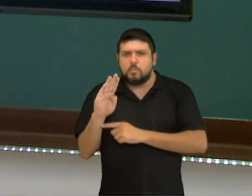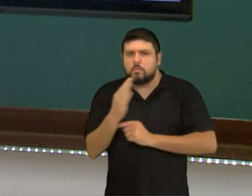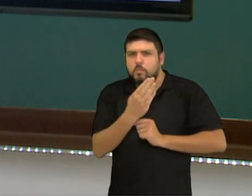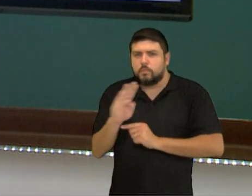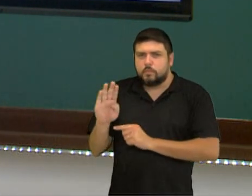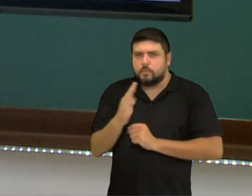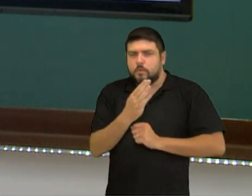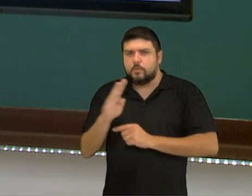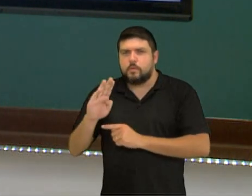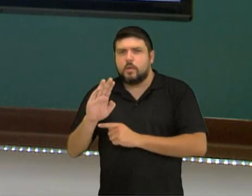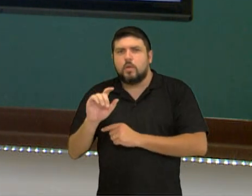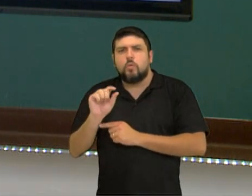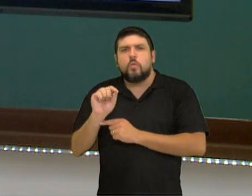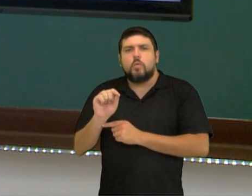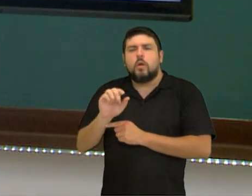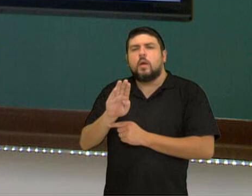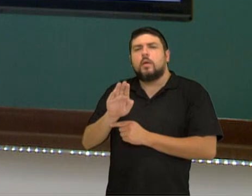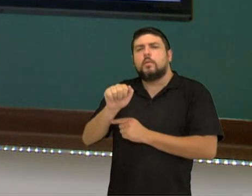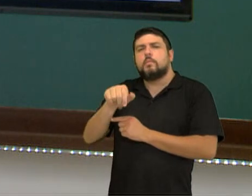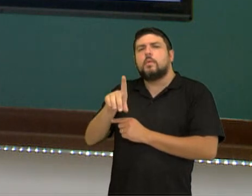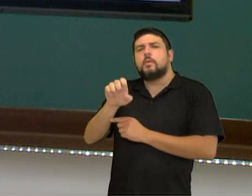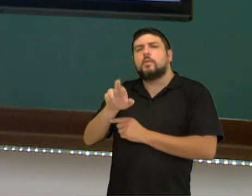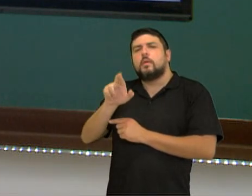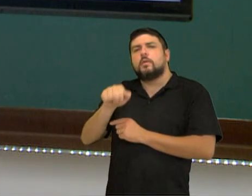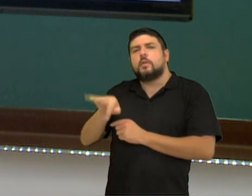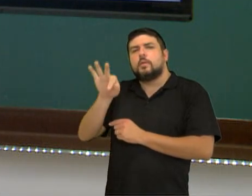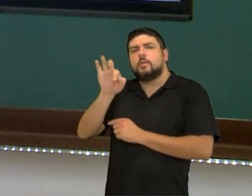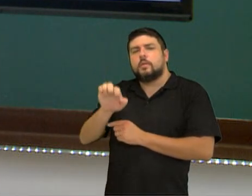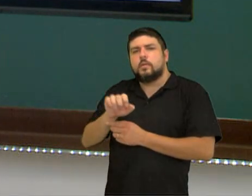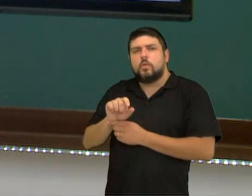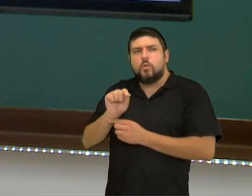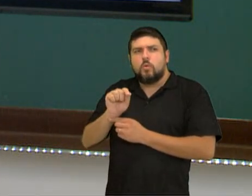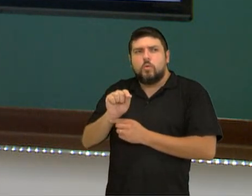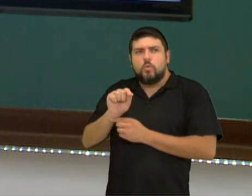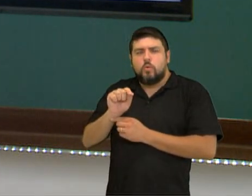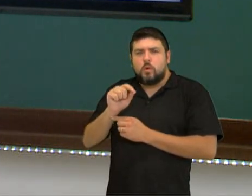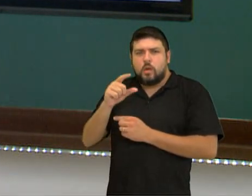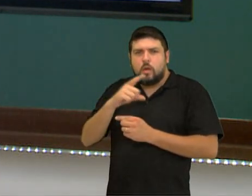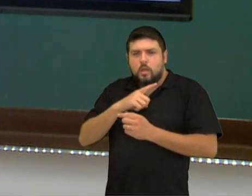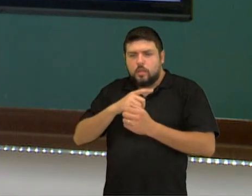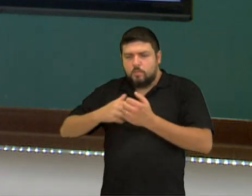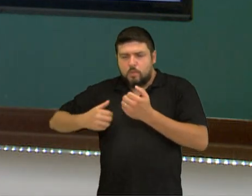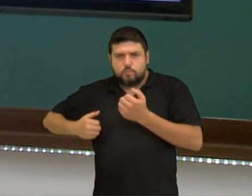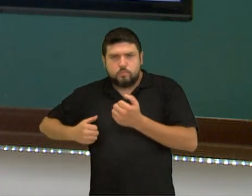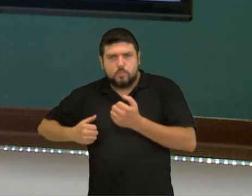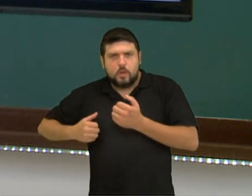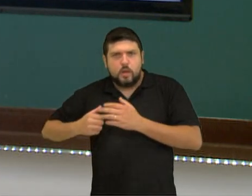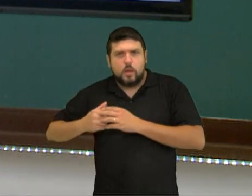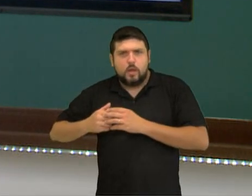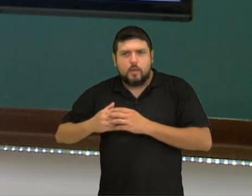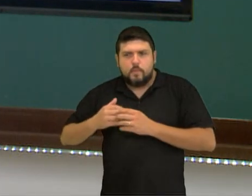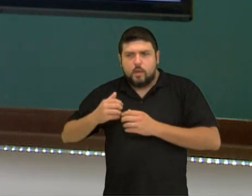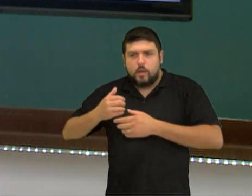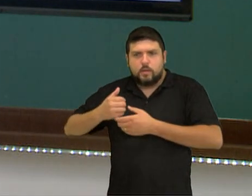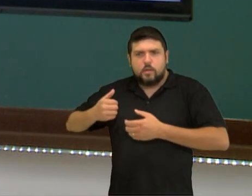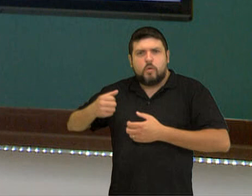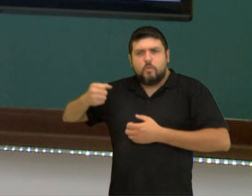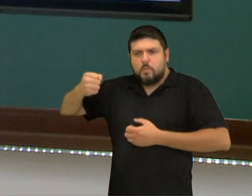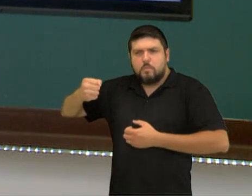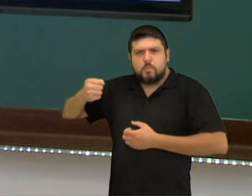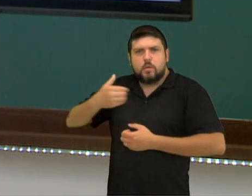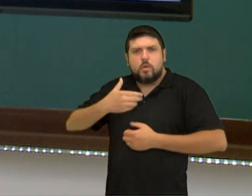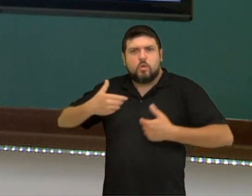que segura na mão esquerda uma arma, ainda saindo fumaça, e na mão direita ele segura Getúlio Vargas,